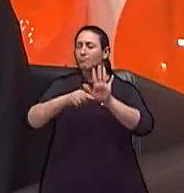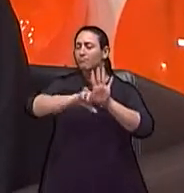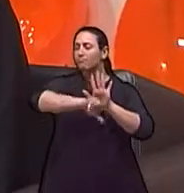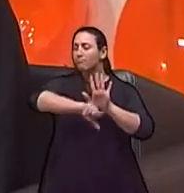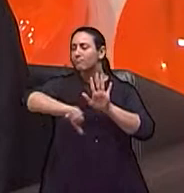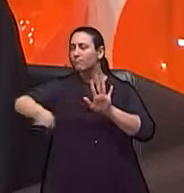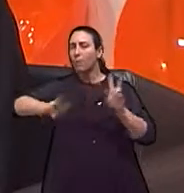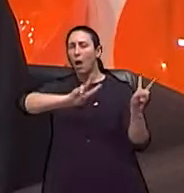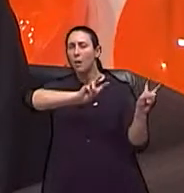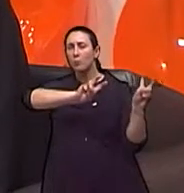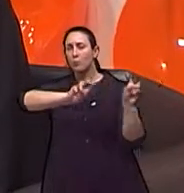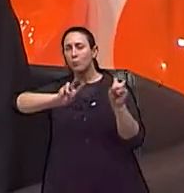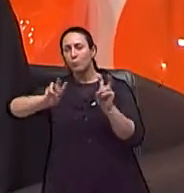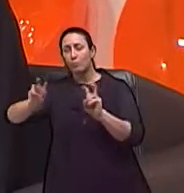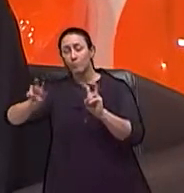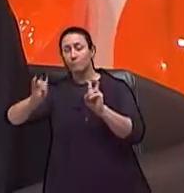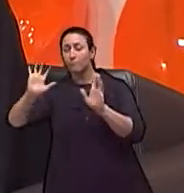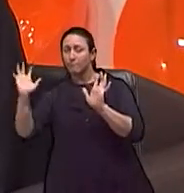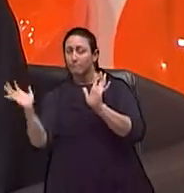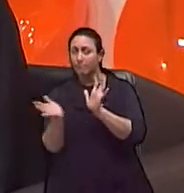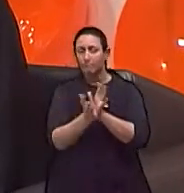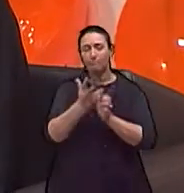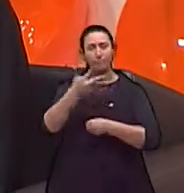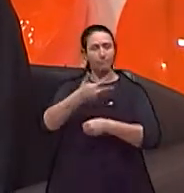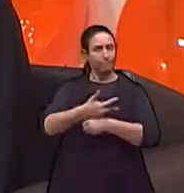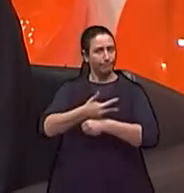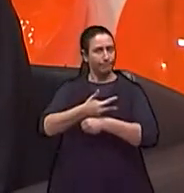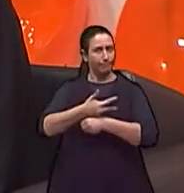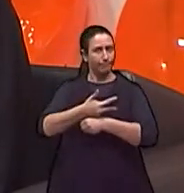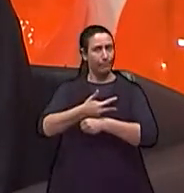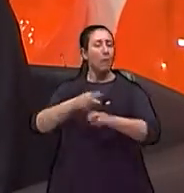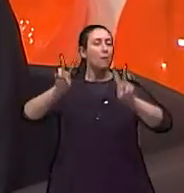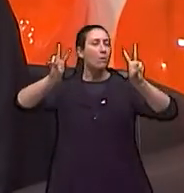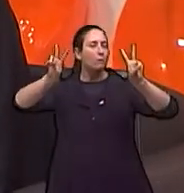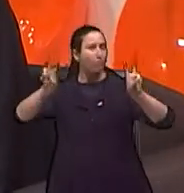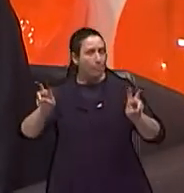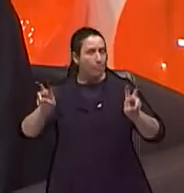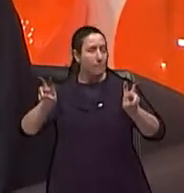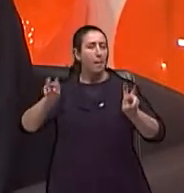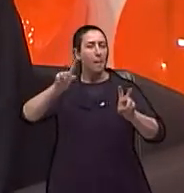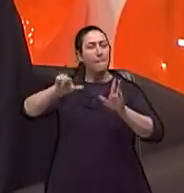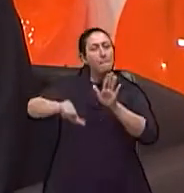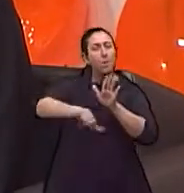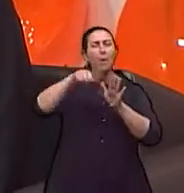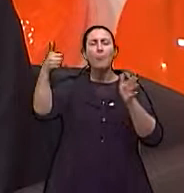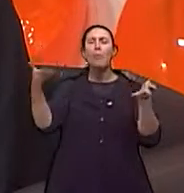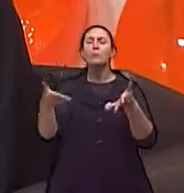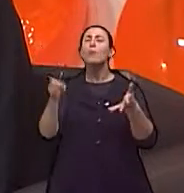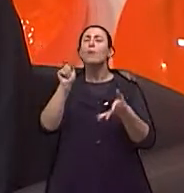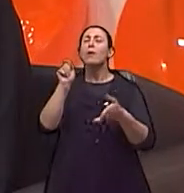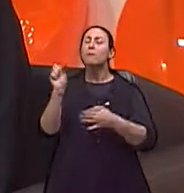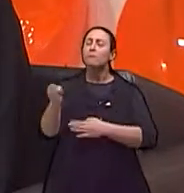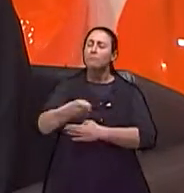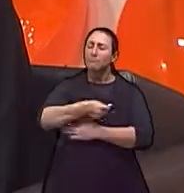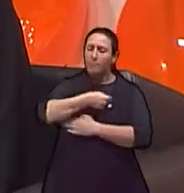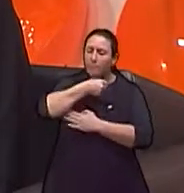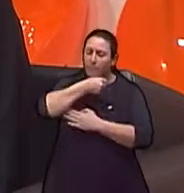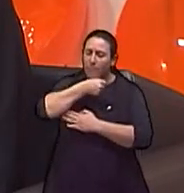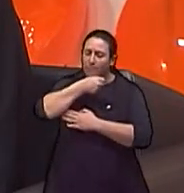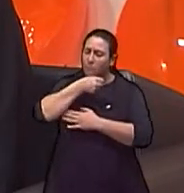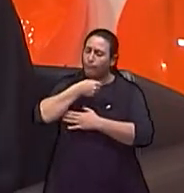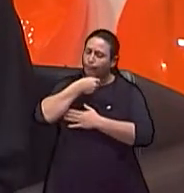assuntos voltados à terceira idade o tema do primeiro programa é Envelhecer Com